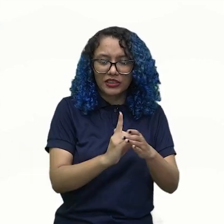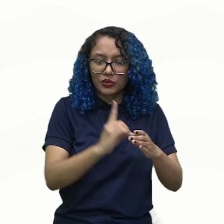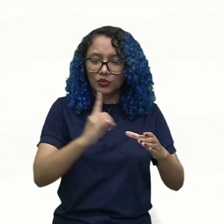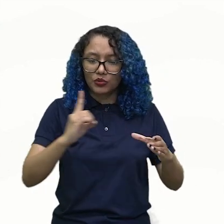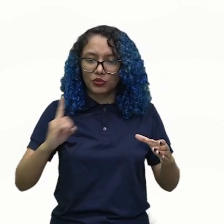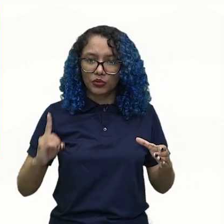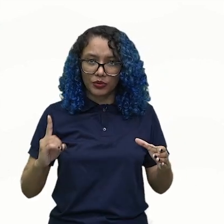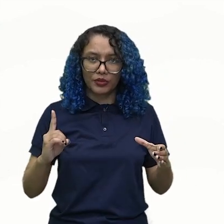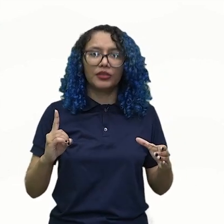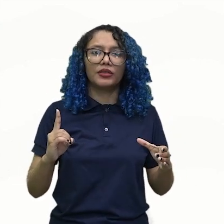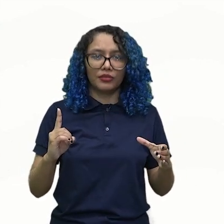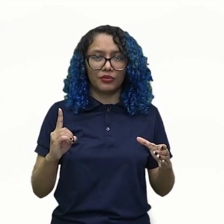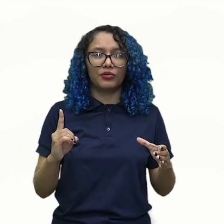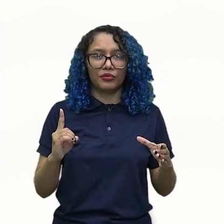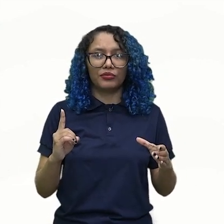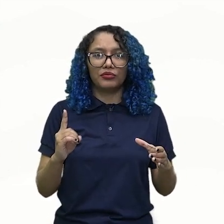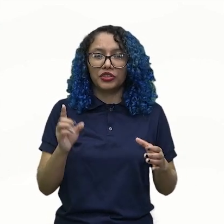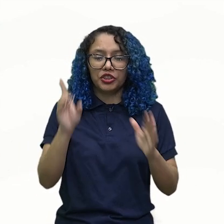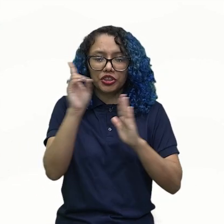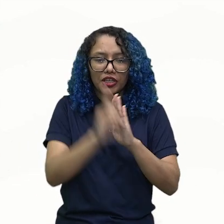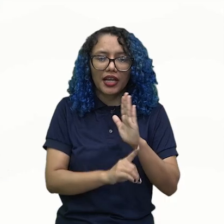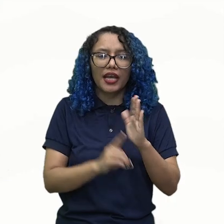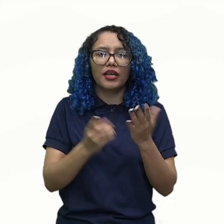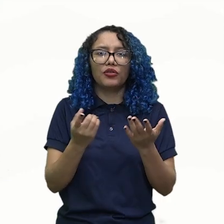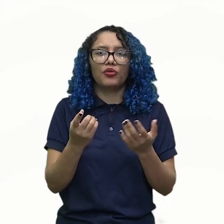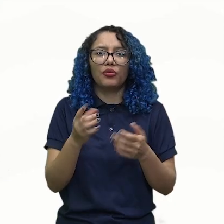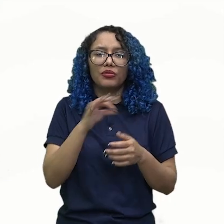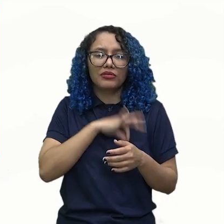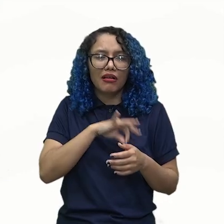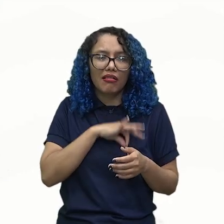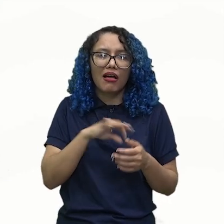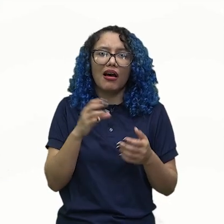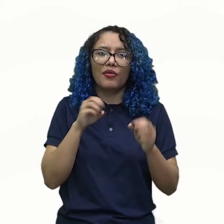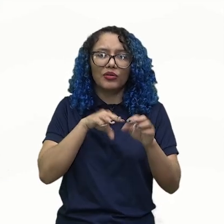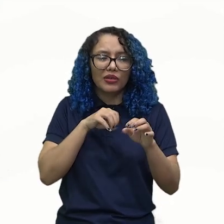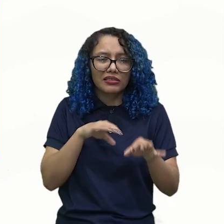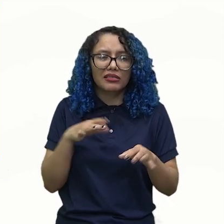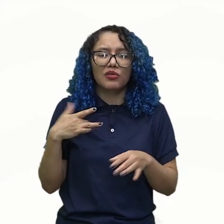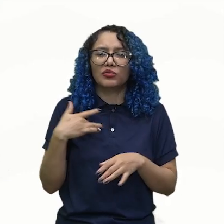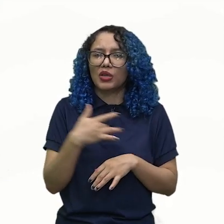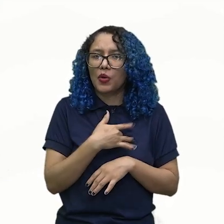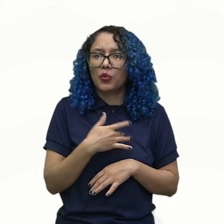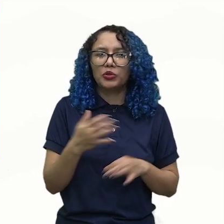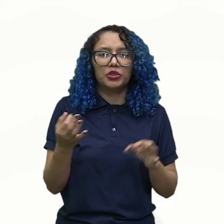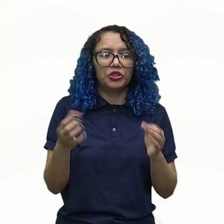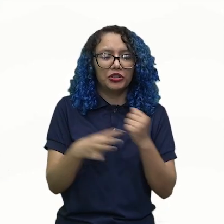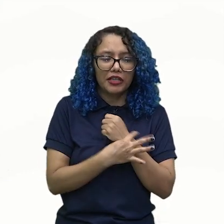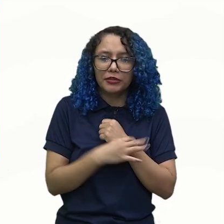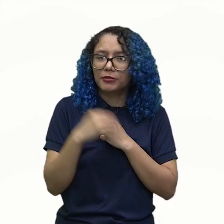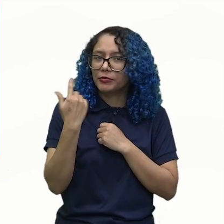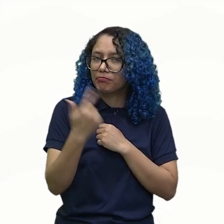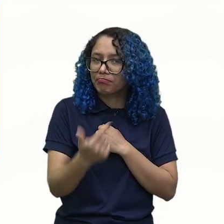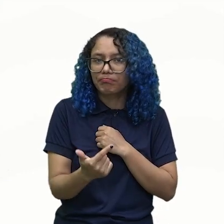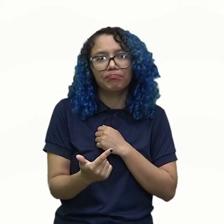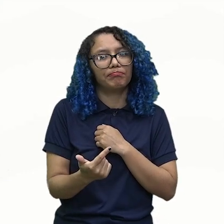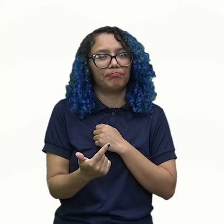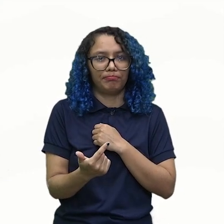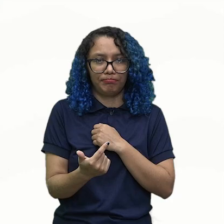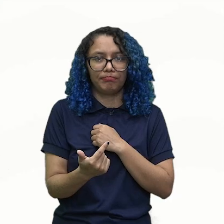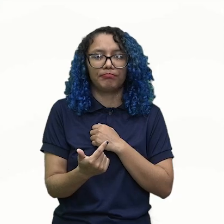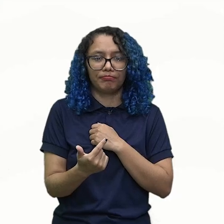Do acesso à renda, por exemplo, do acesso à saúde, do acesso à educação. E isso, obviamente, cobra um preço,